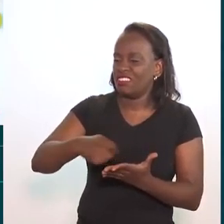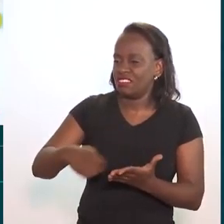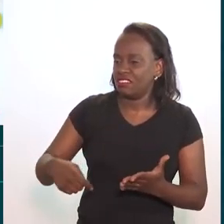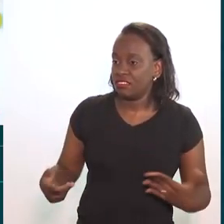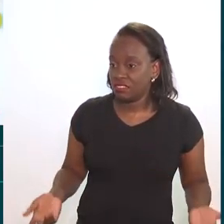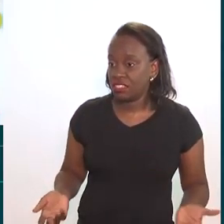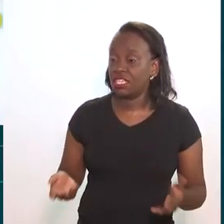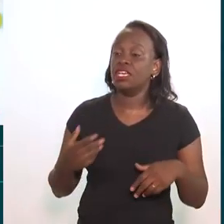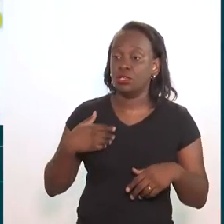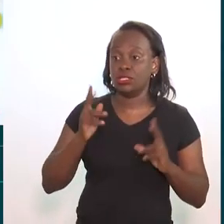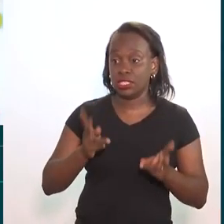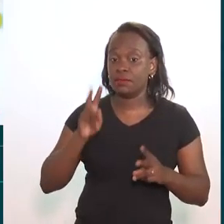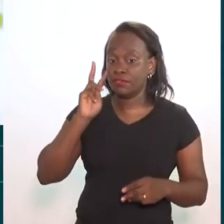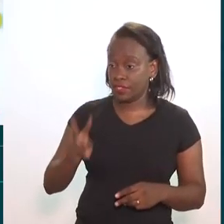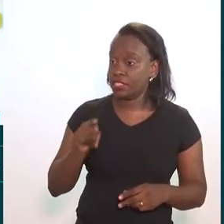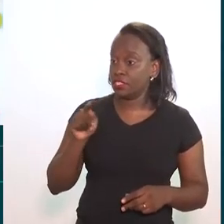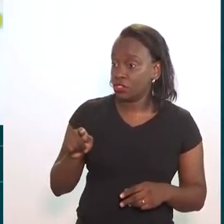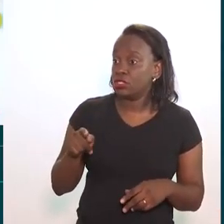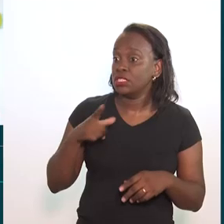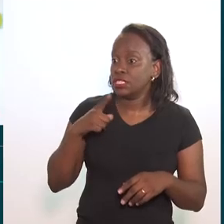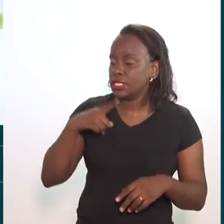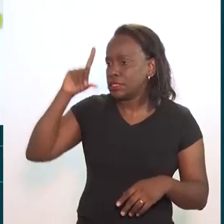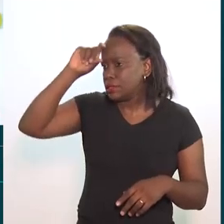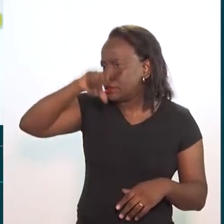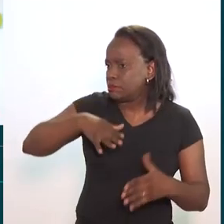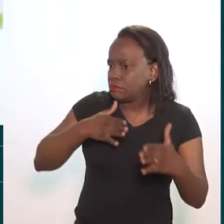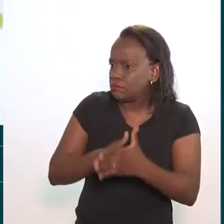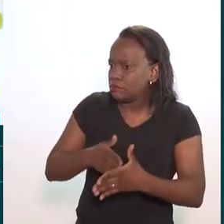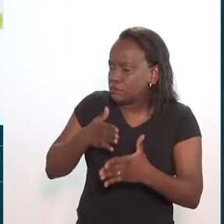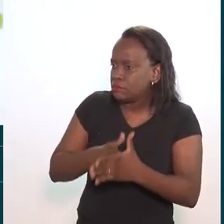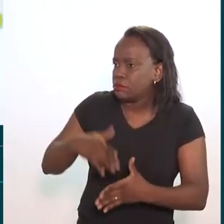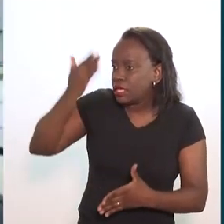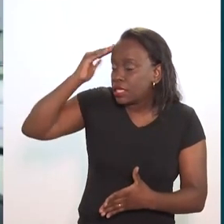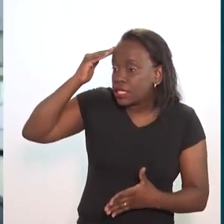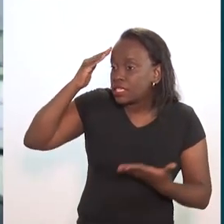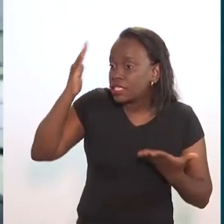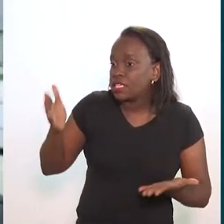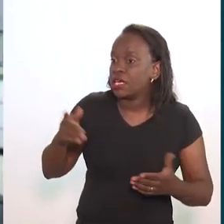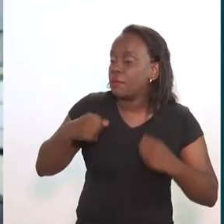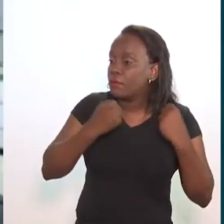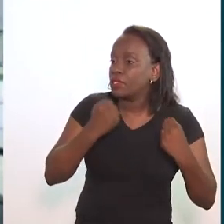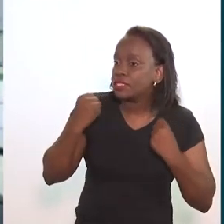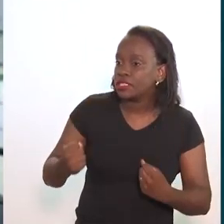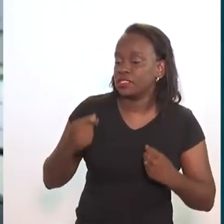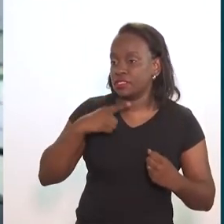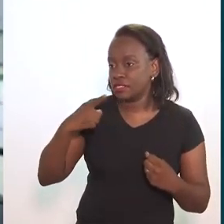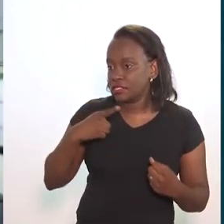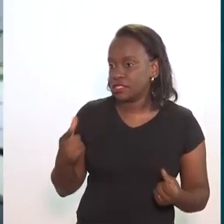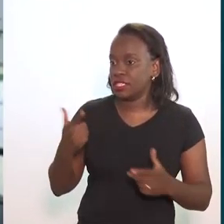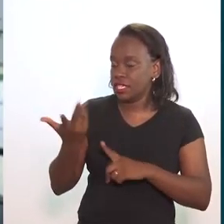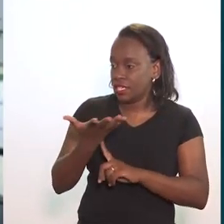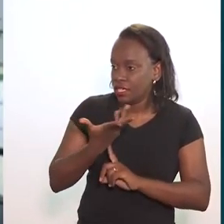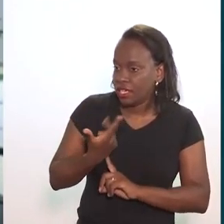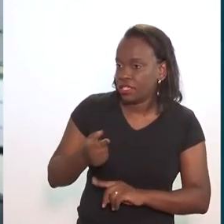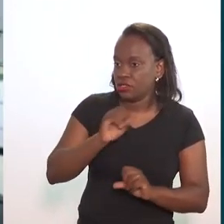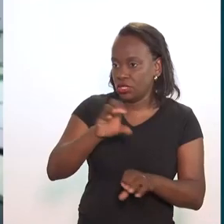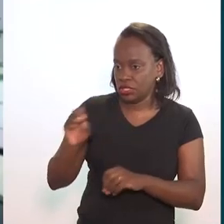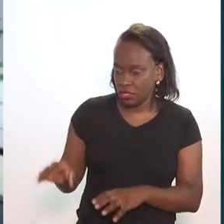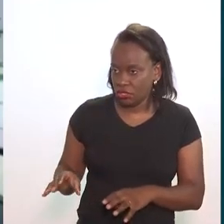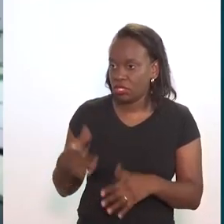né? E eu sempre observei isso, que tem uma dificuldade de entender, né, a potencialidade, né, da